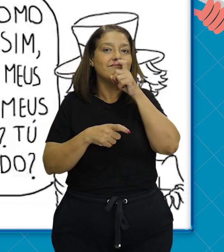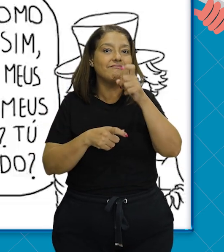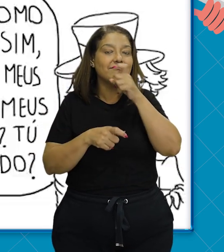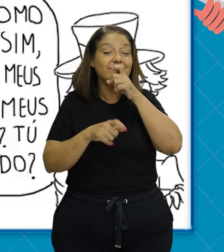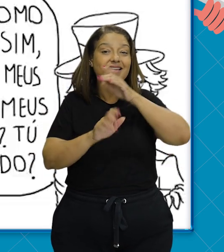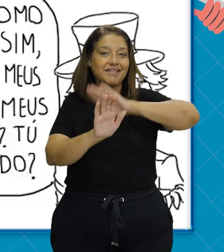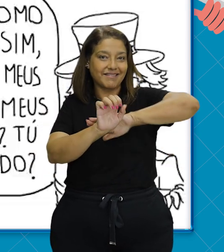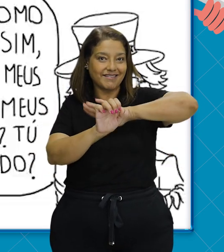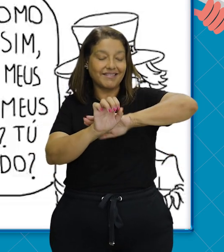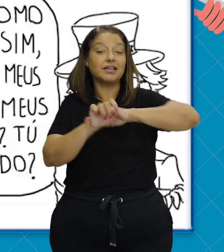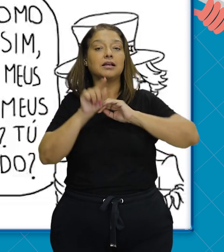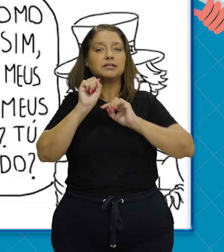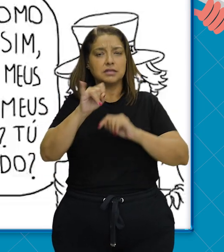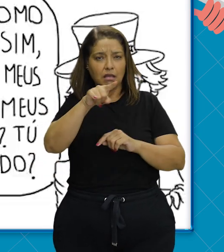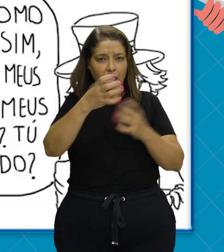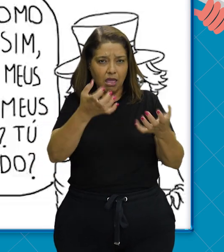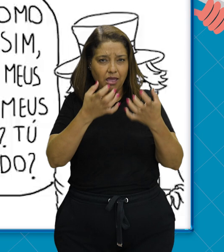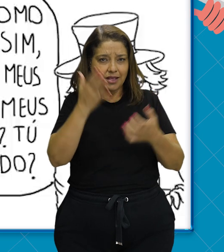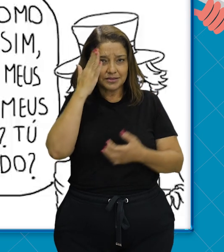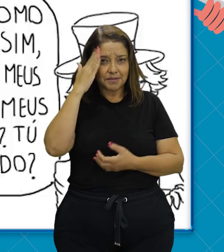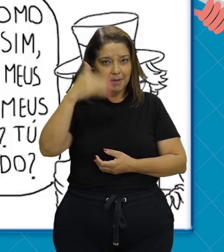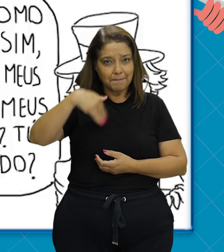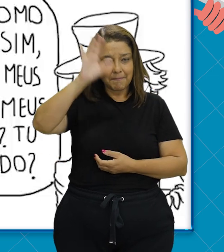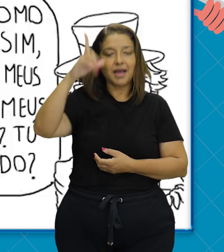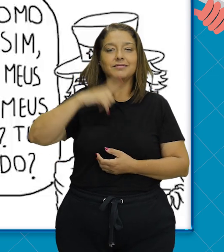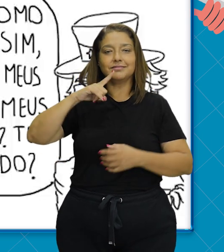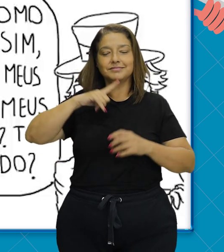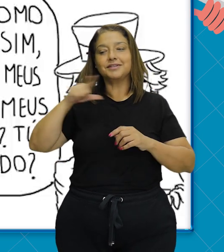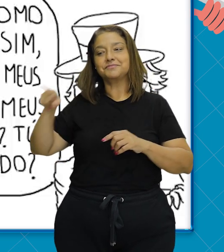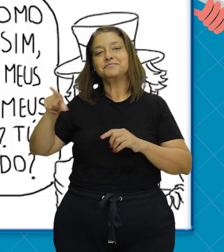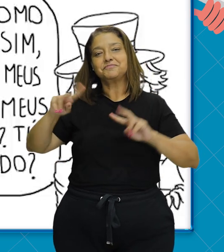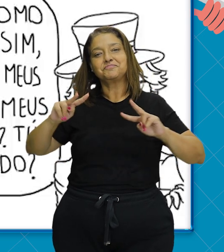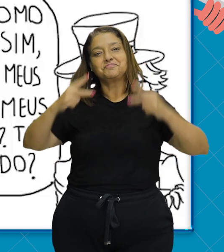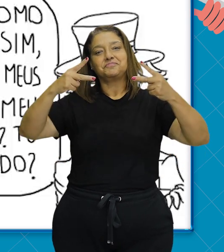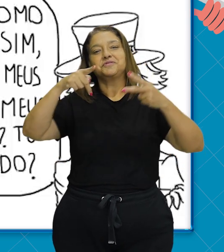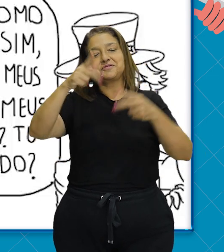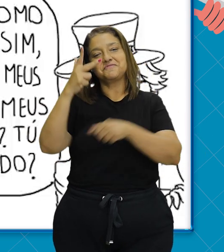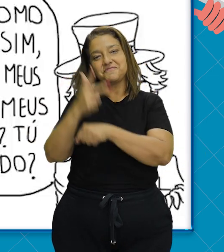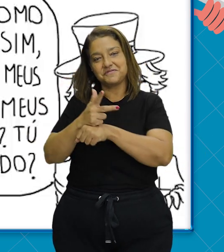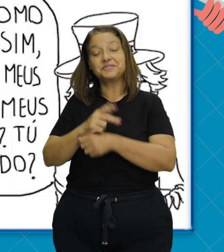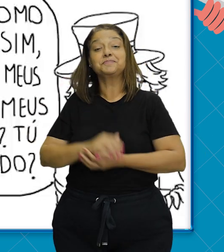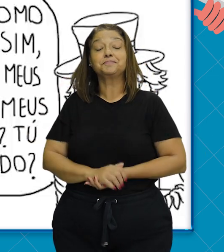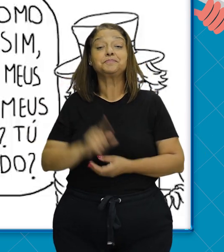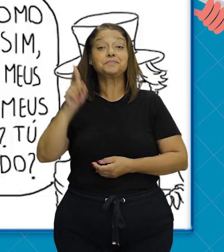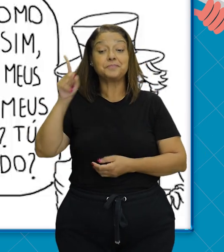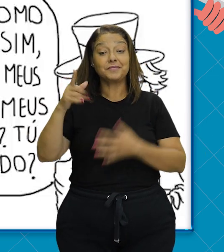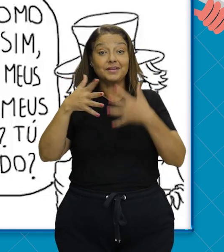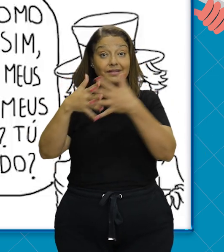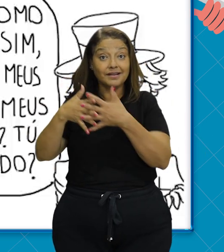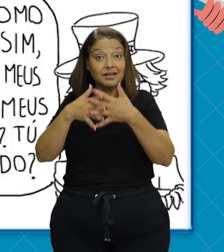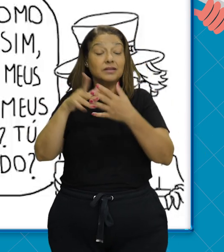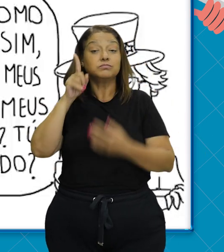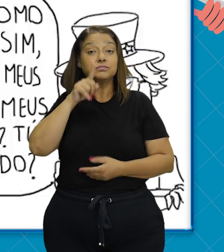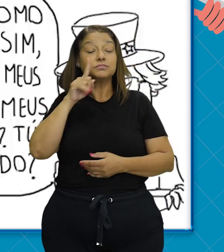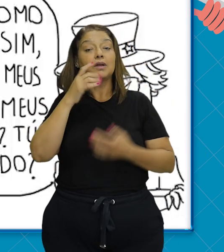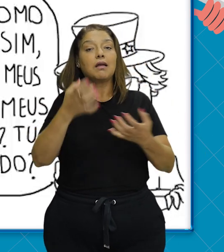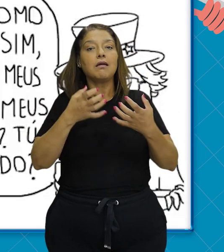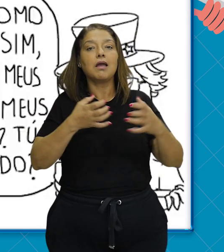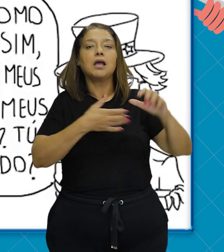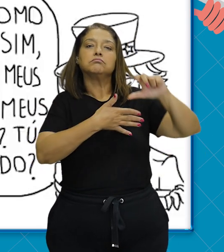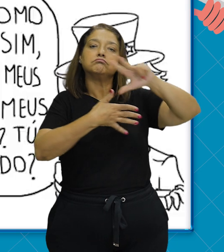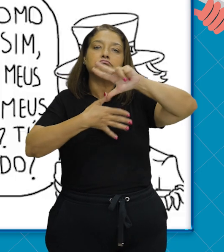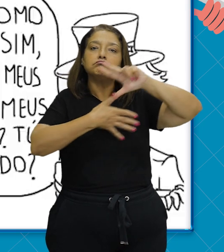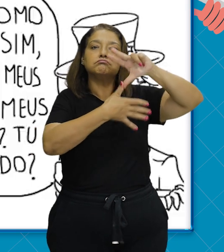Se você precisa de um empurrãozinho nesse assunto, tem um vídeo bem maneiro aqui. Mas enfim, os Estados Unidos temiam muito que outros países da América